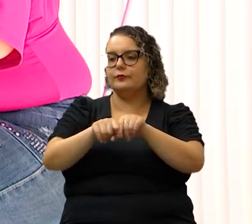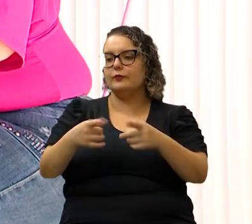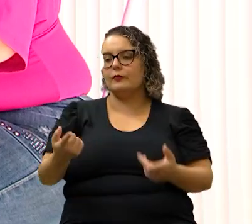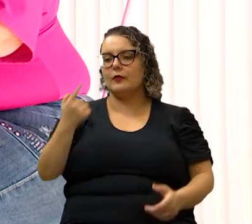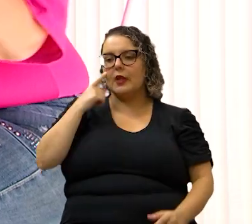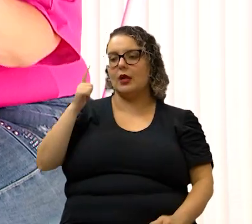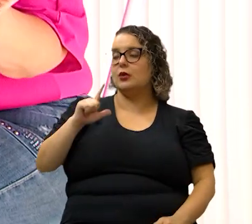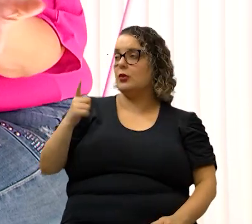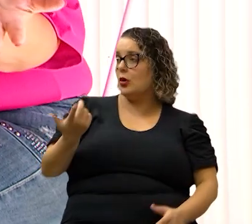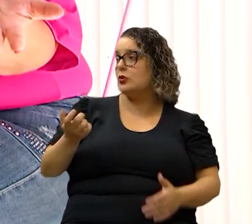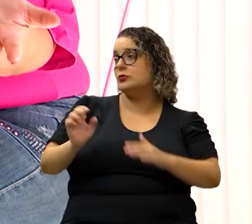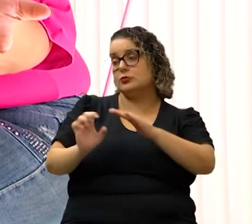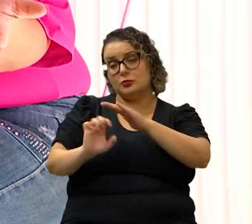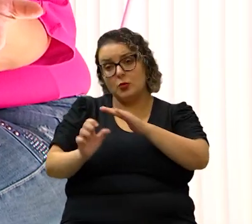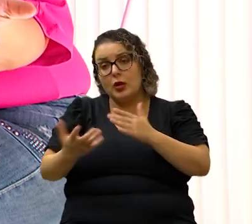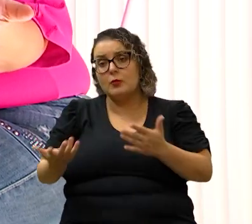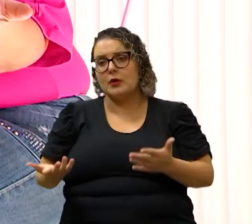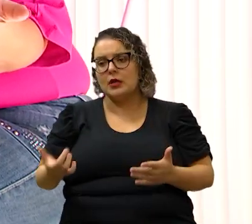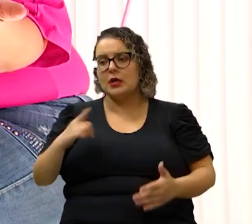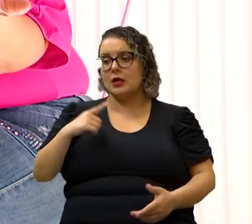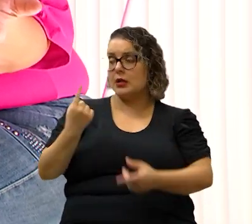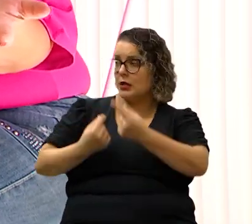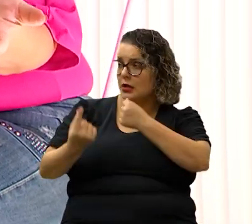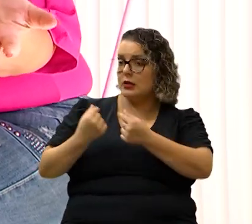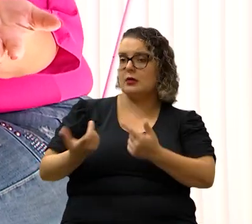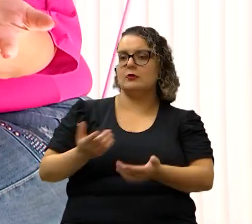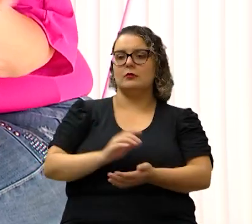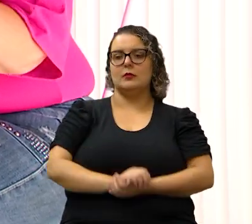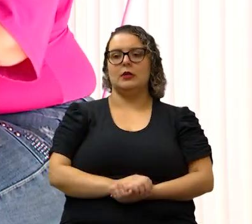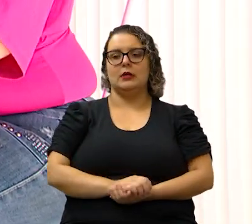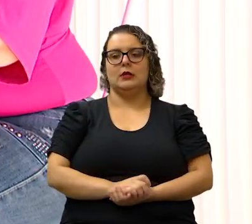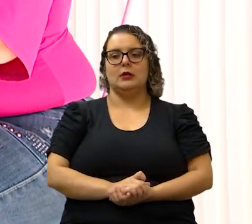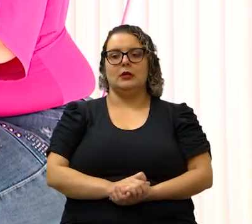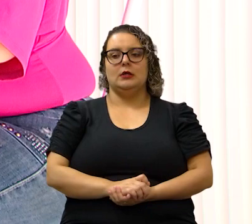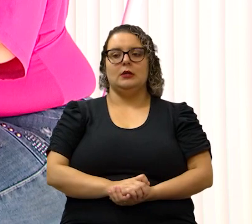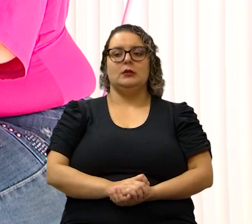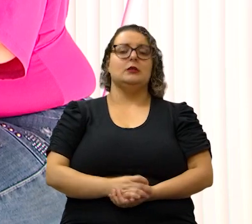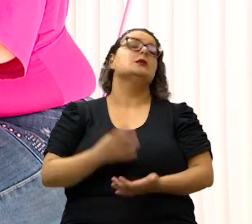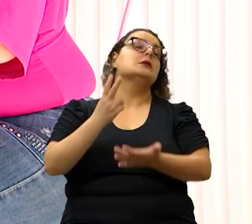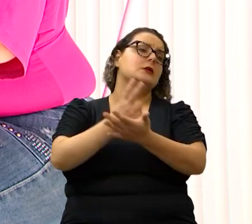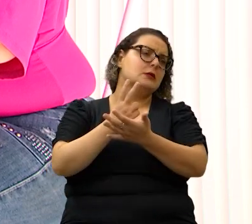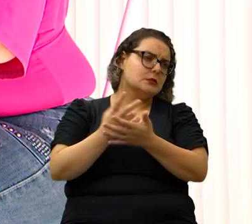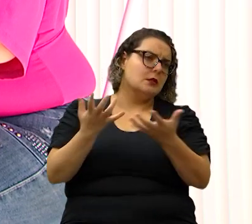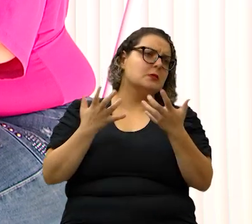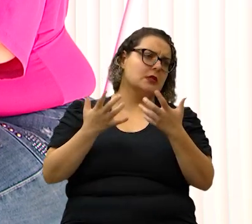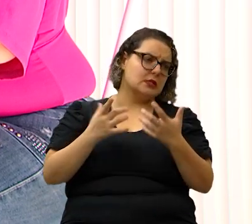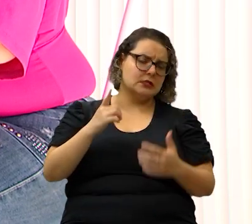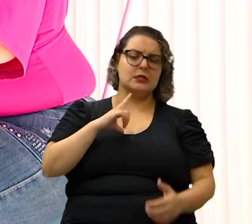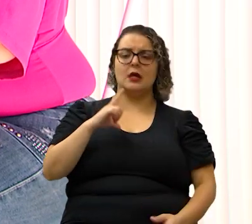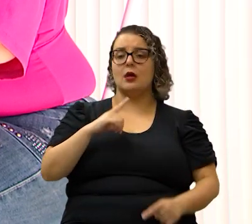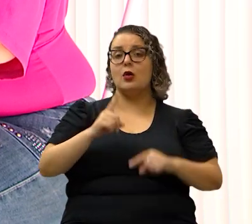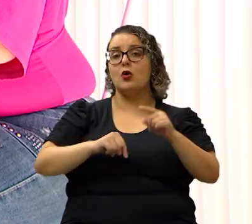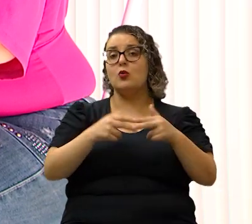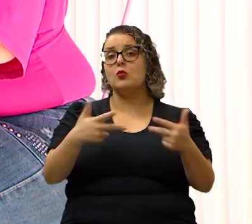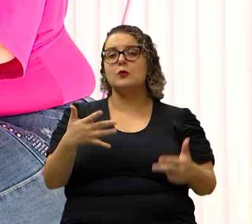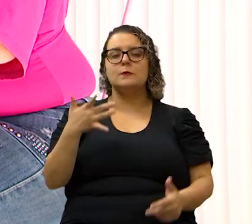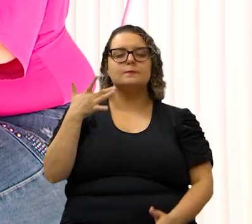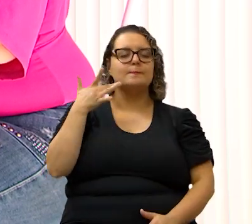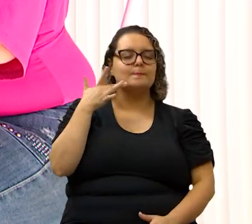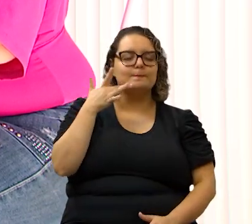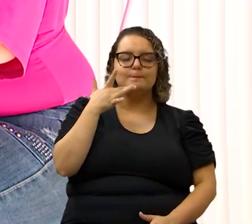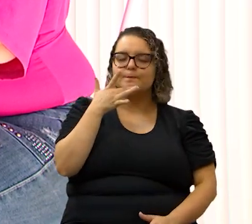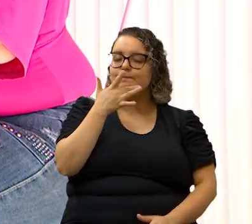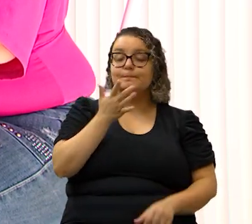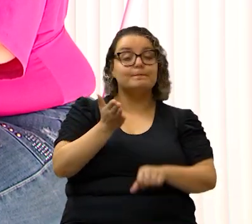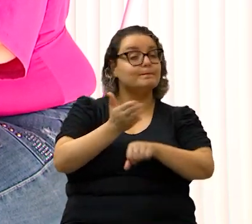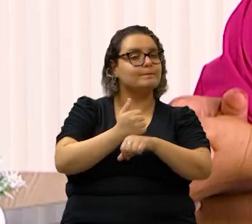mesmo tempo e, claro, fazendo disso um negócio que tenha lucro. Sempre quis ter produtos